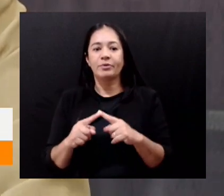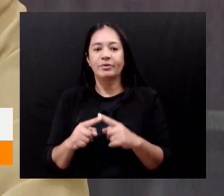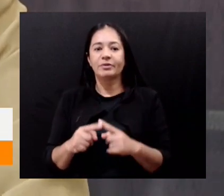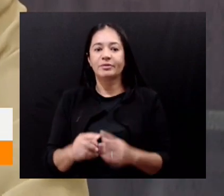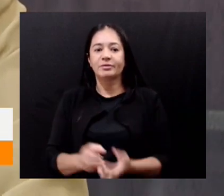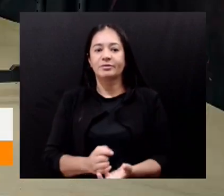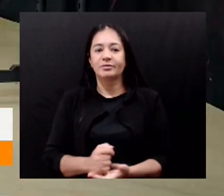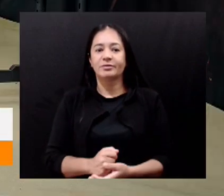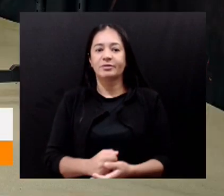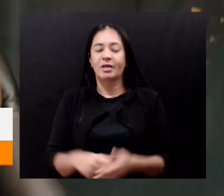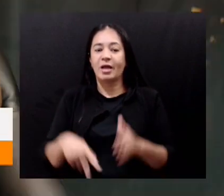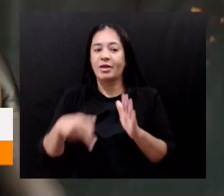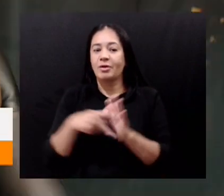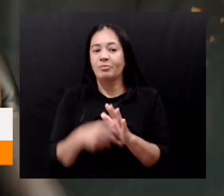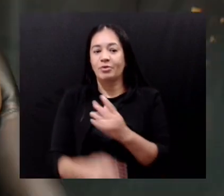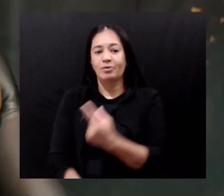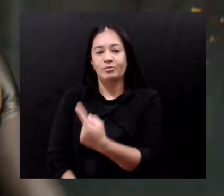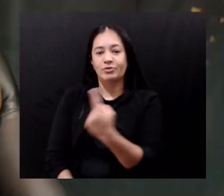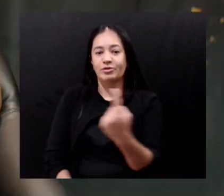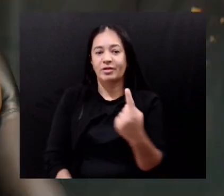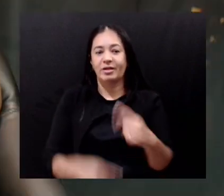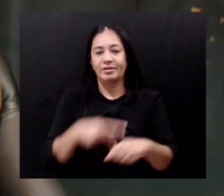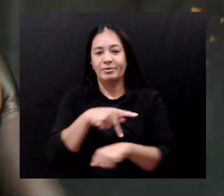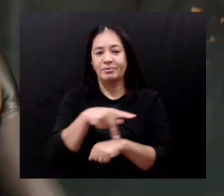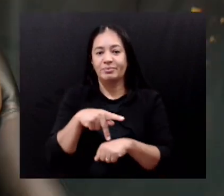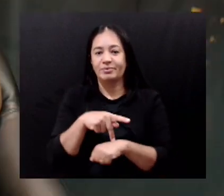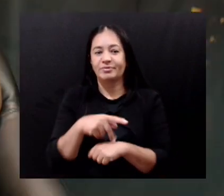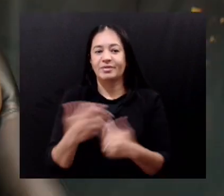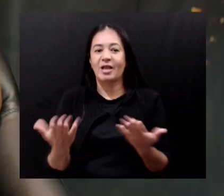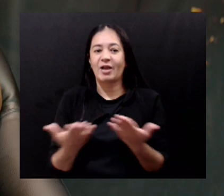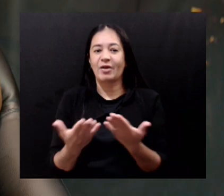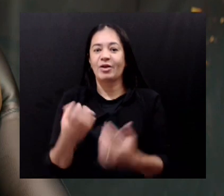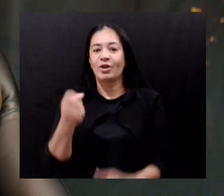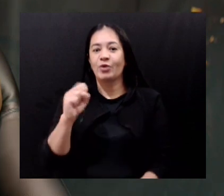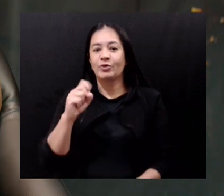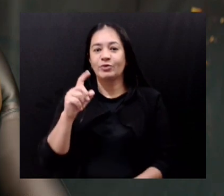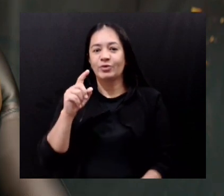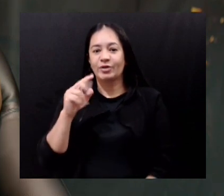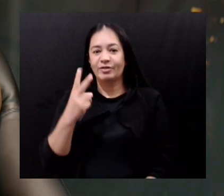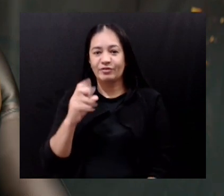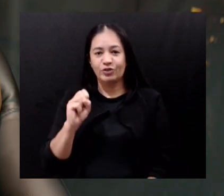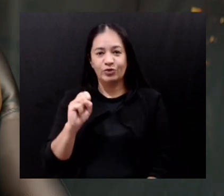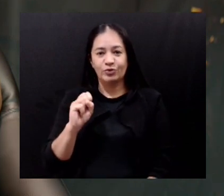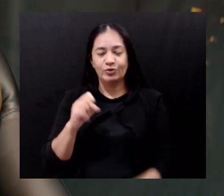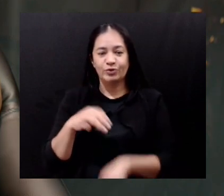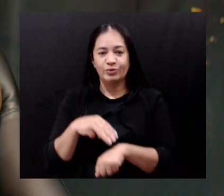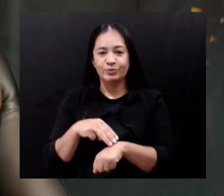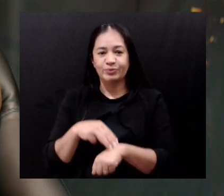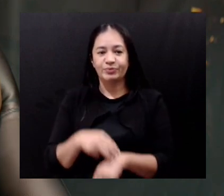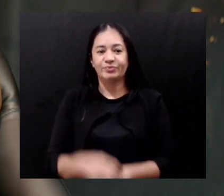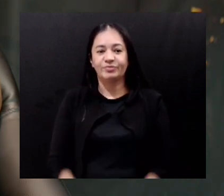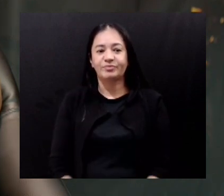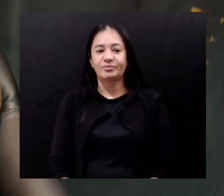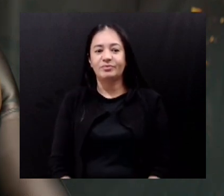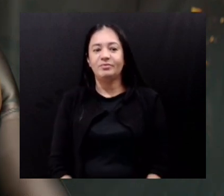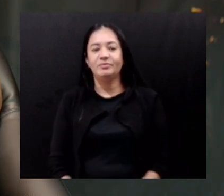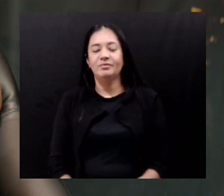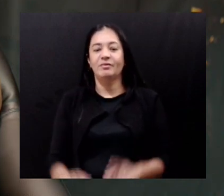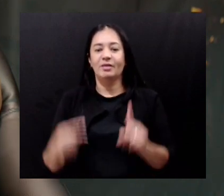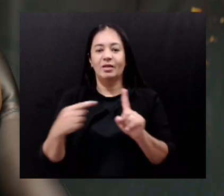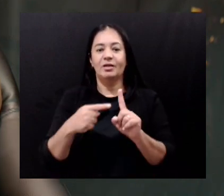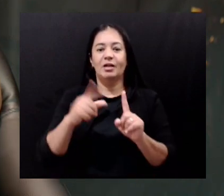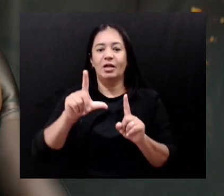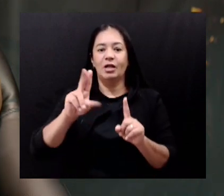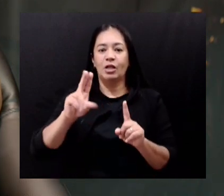de cada país. país, né? Oito Exatamente. e 28, vamos lá, tem mais perguntas. Lucas, do Jardim Flamboyant. Com as novas